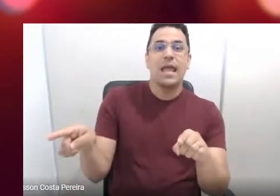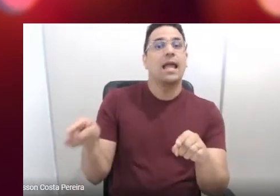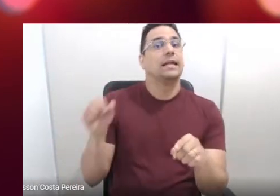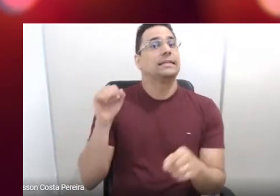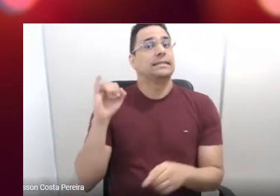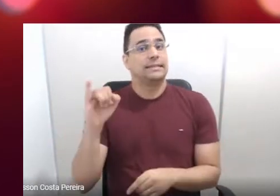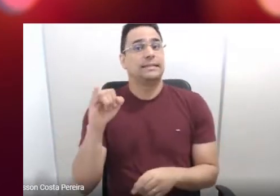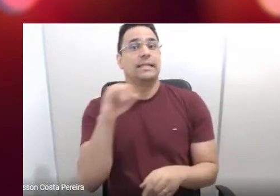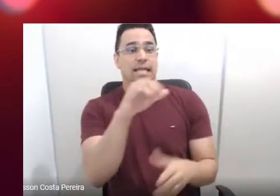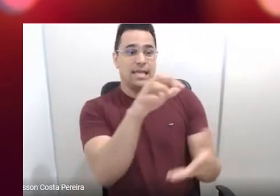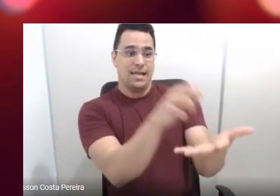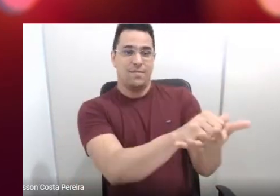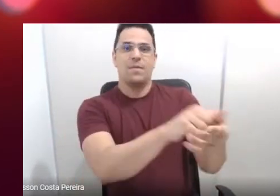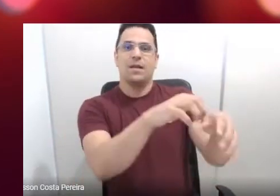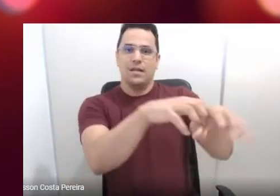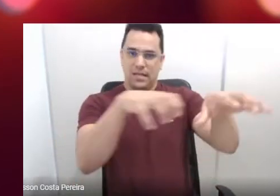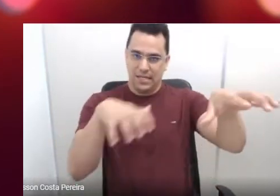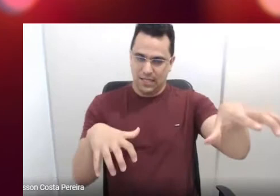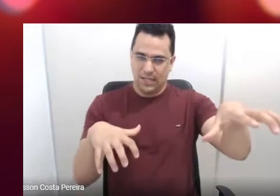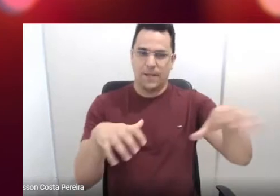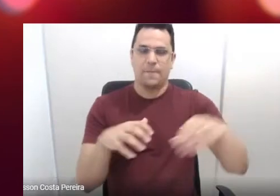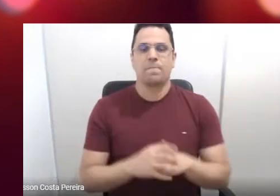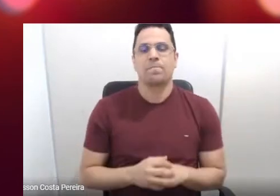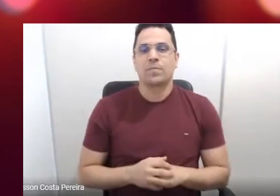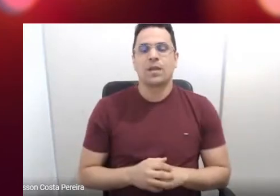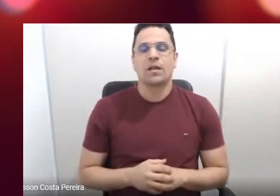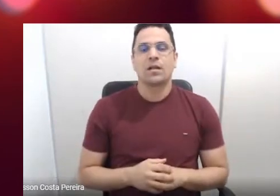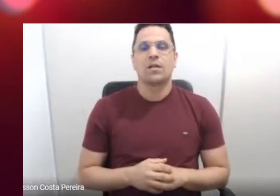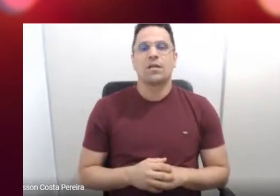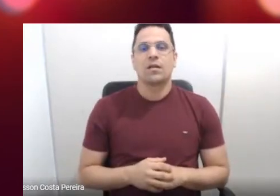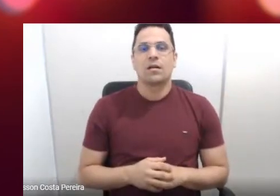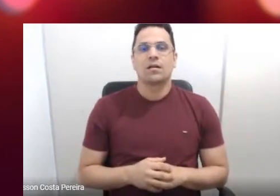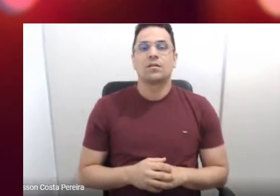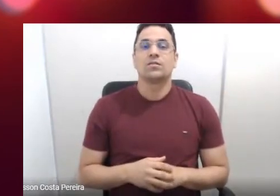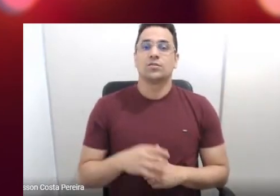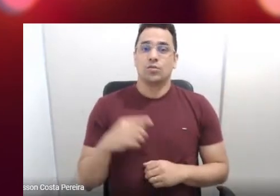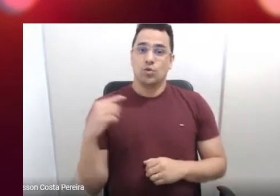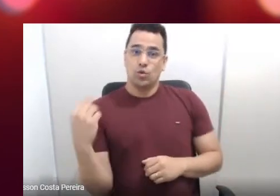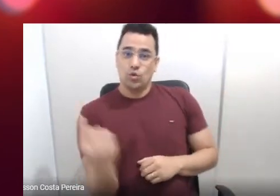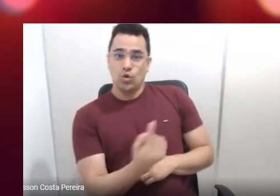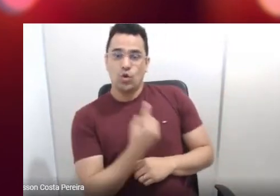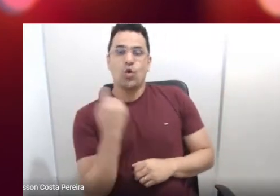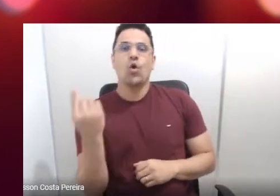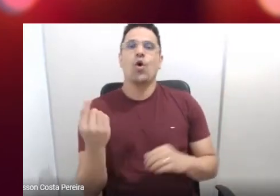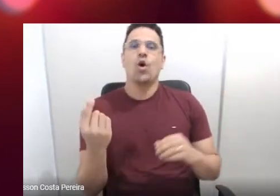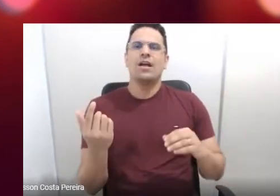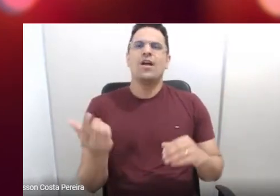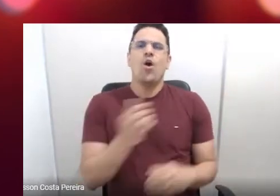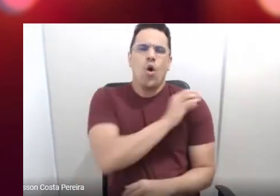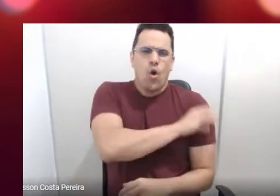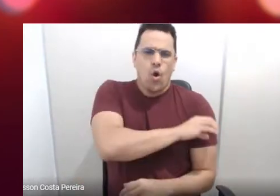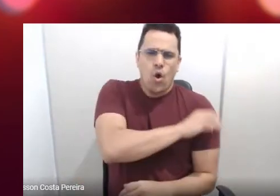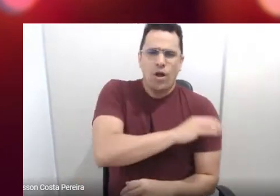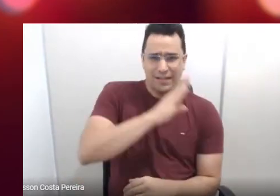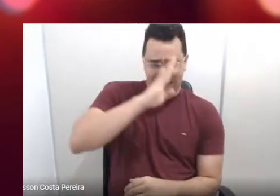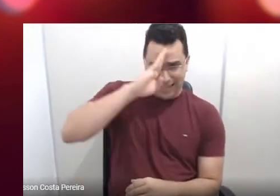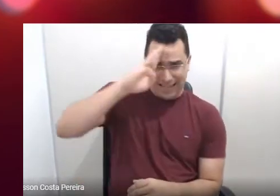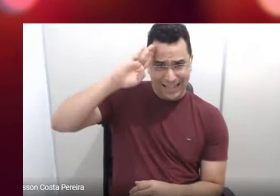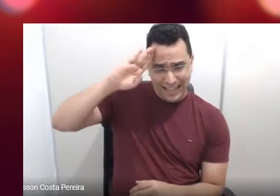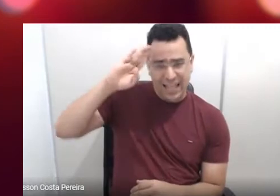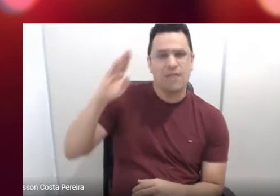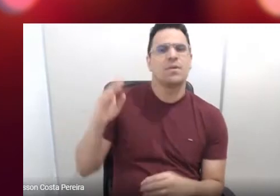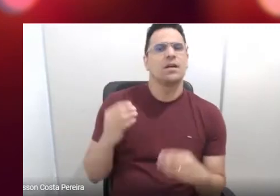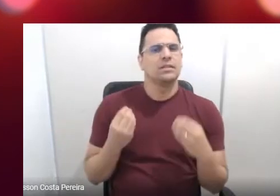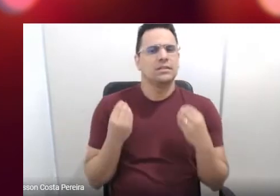estavam matriculados no ERE. Então, houve um grande trabalho, né, da coordenação acadêmica, um excelente